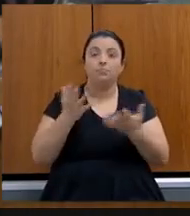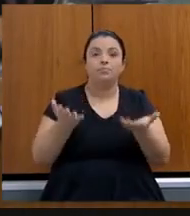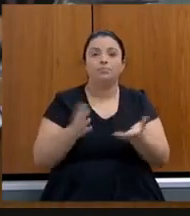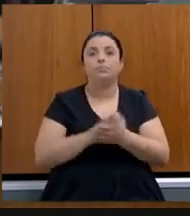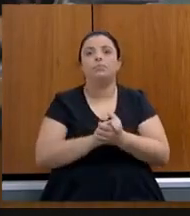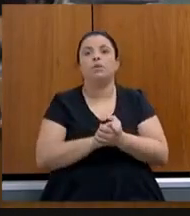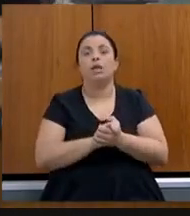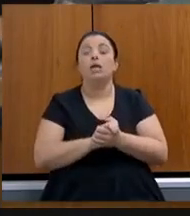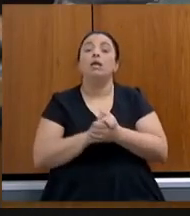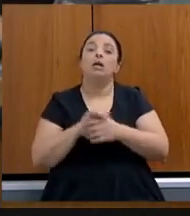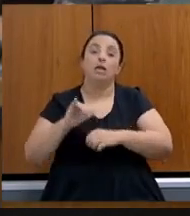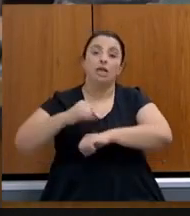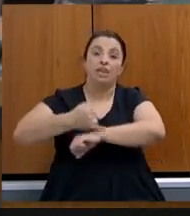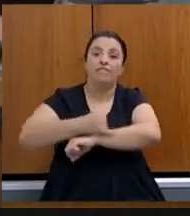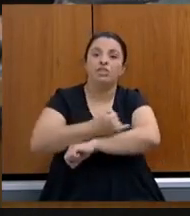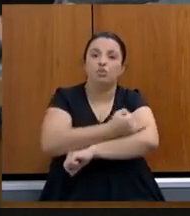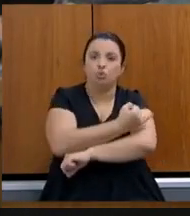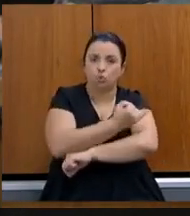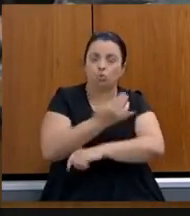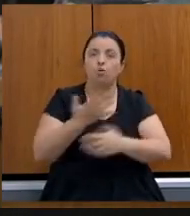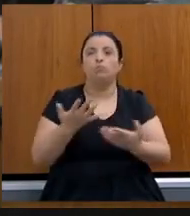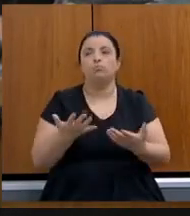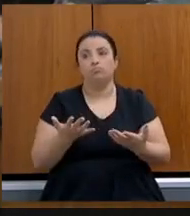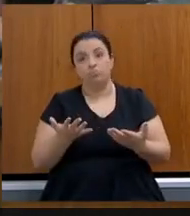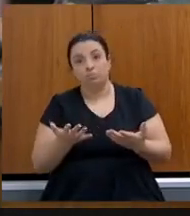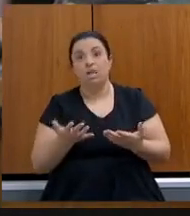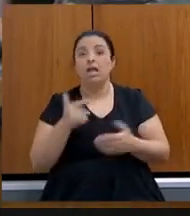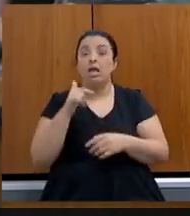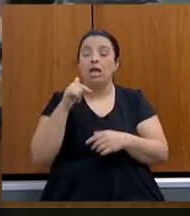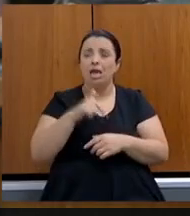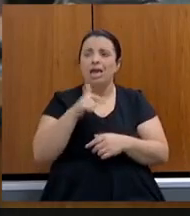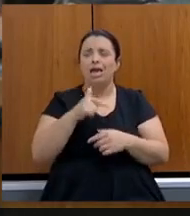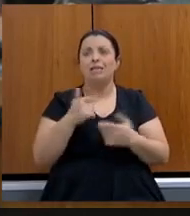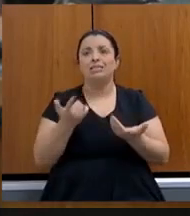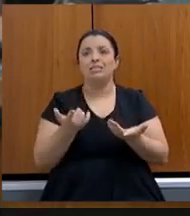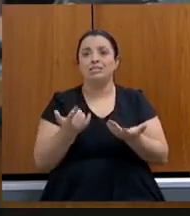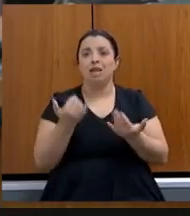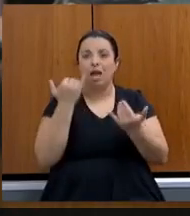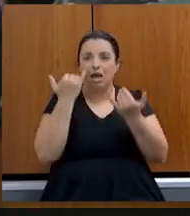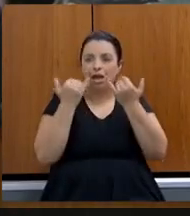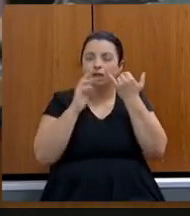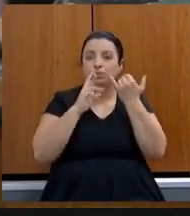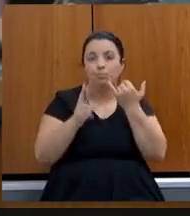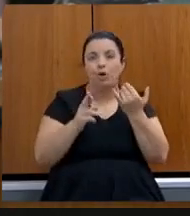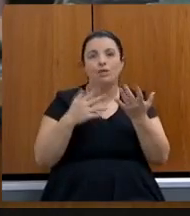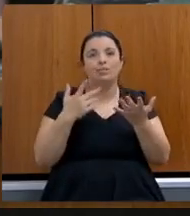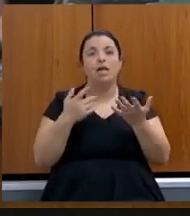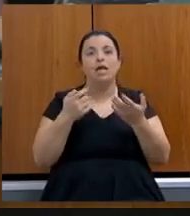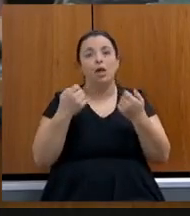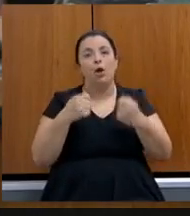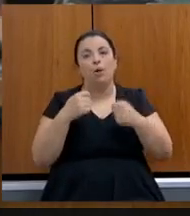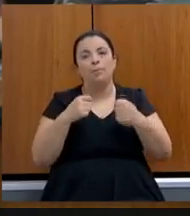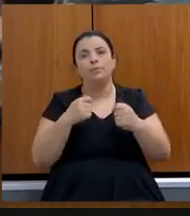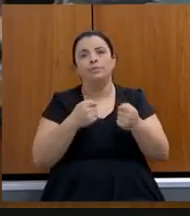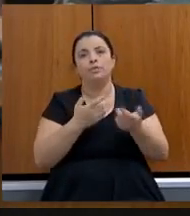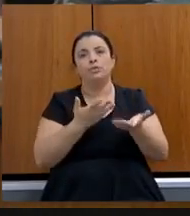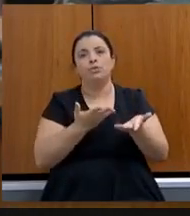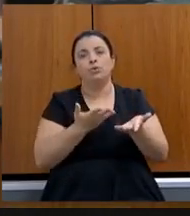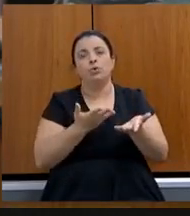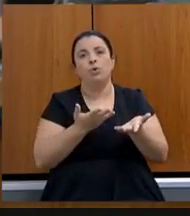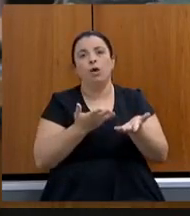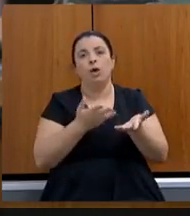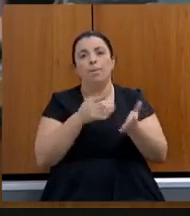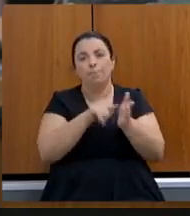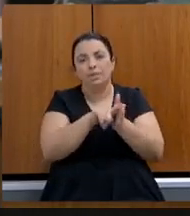situação de infraestrutura é esses dados eu tenho um compromisso com a senhora de trazer informações para o setor e pormenorizadas